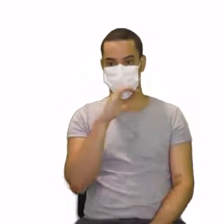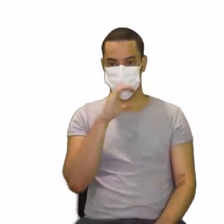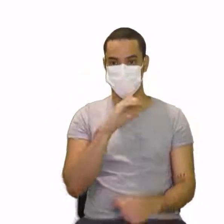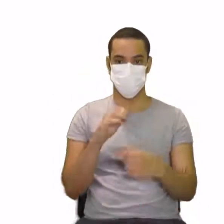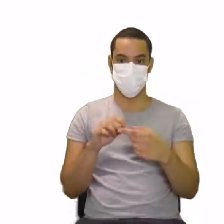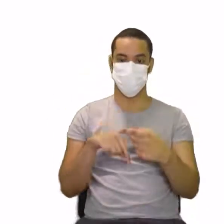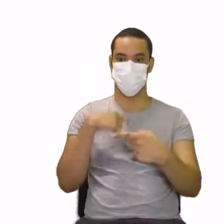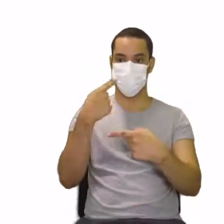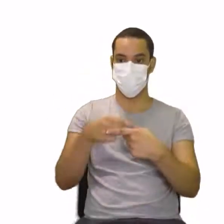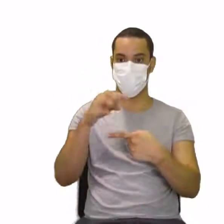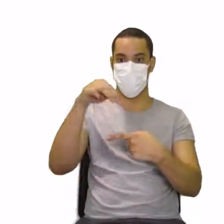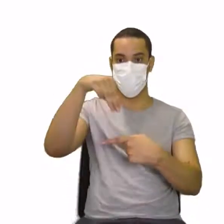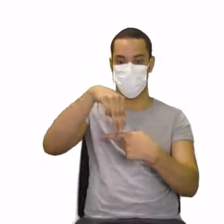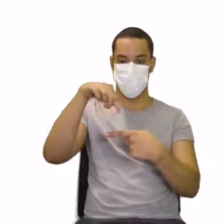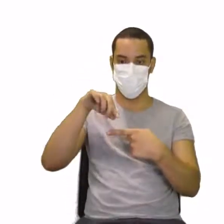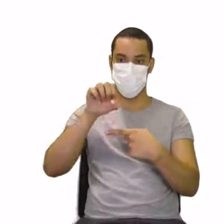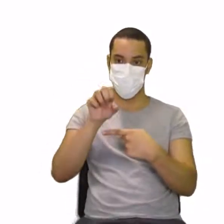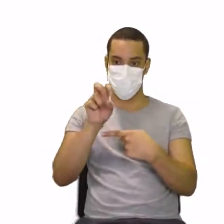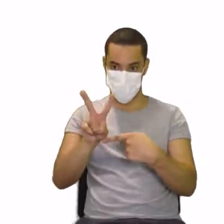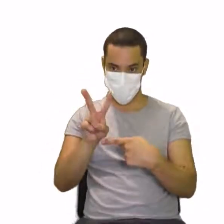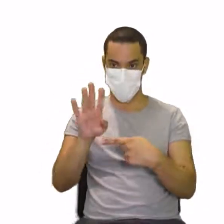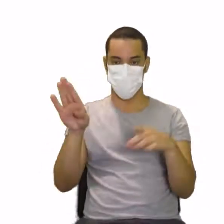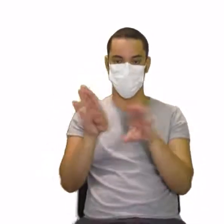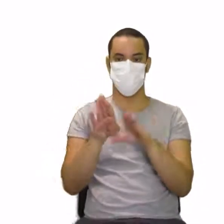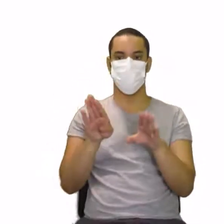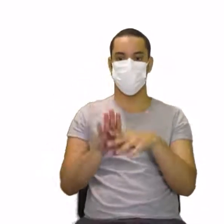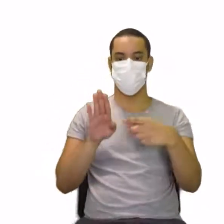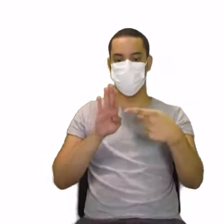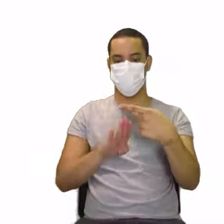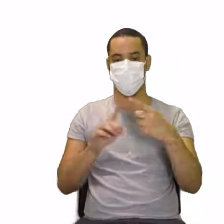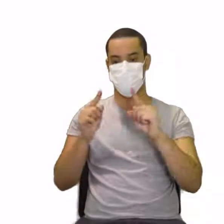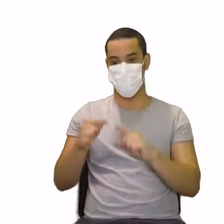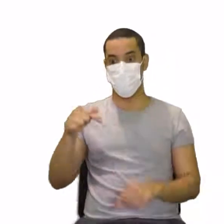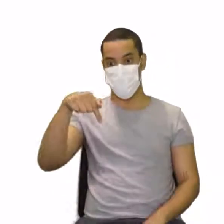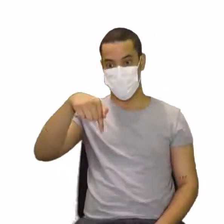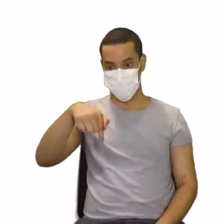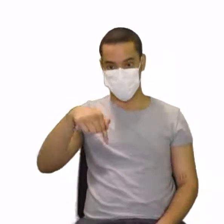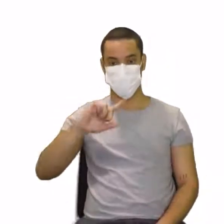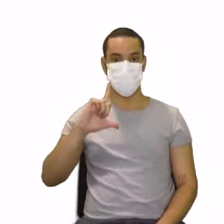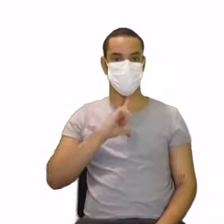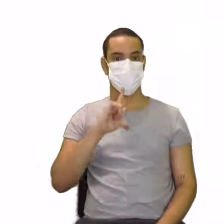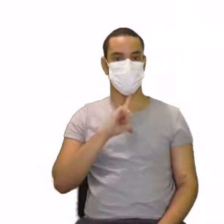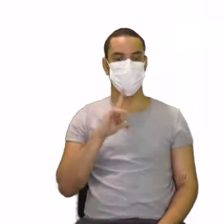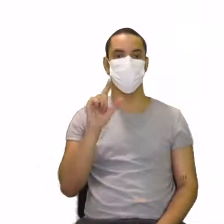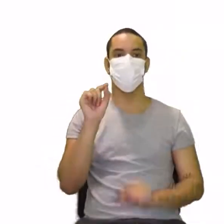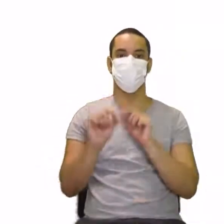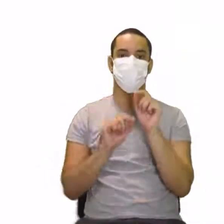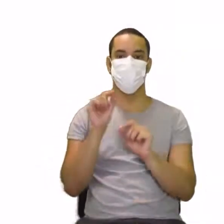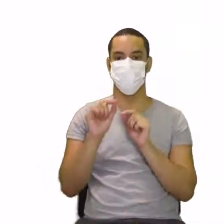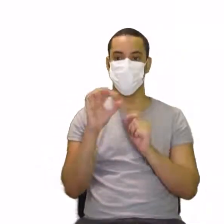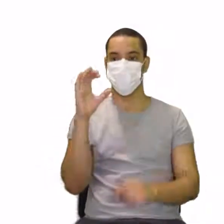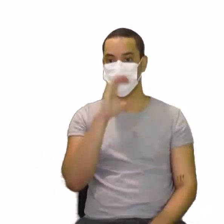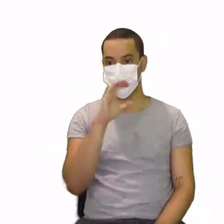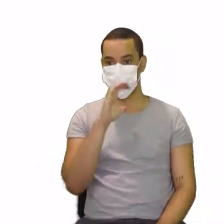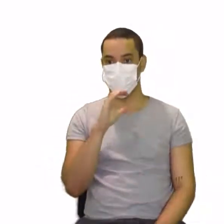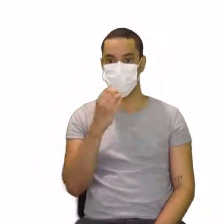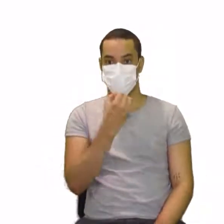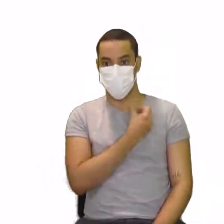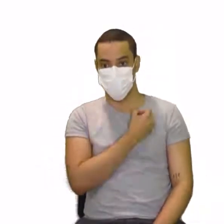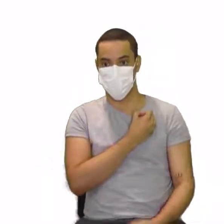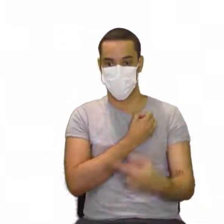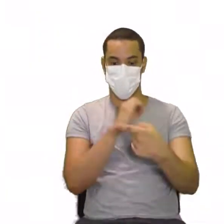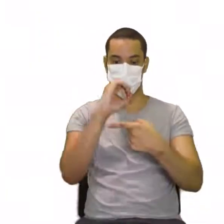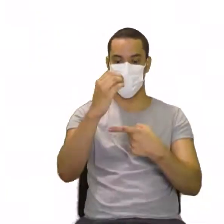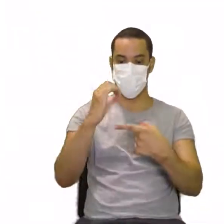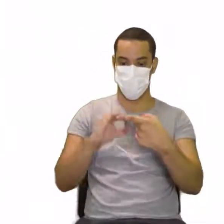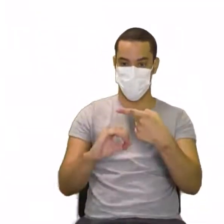a velocidade, e aqui também o campo e a carga. Como nós temos aqui uma velocidade no numerador e a outra no